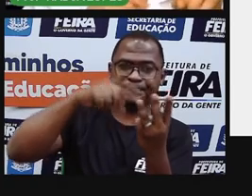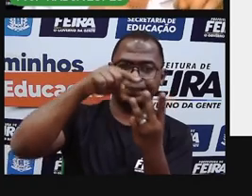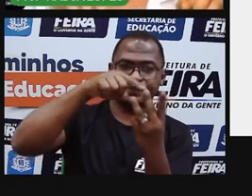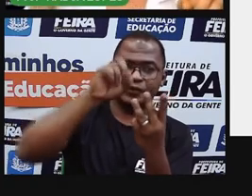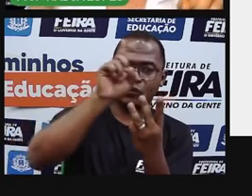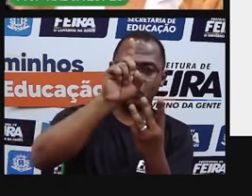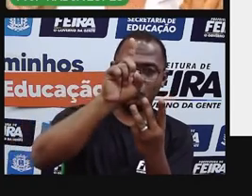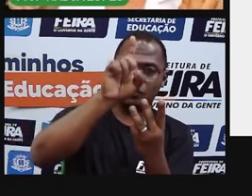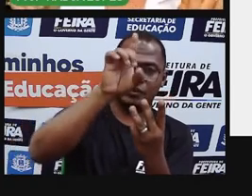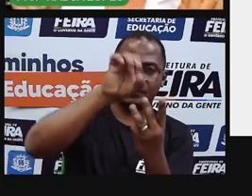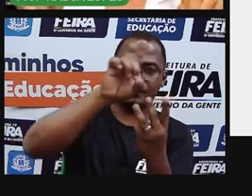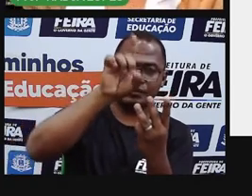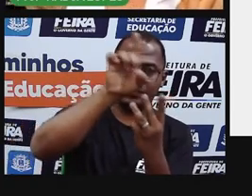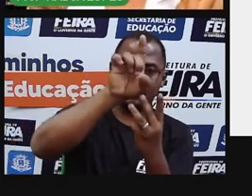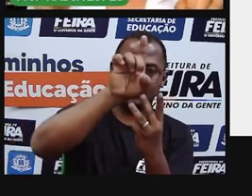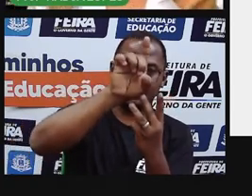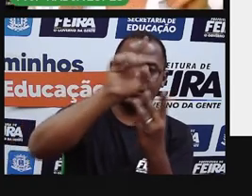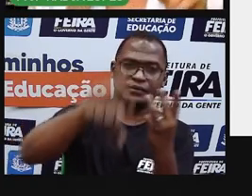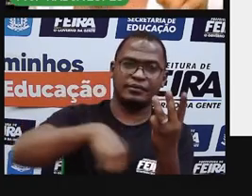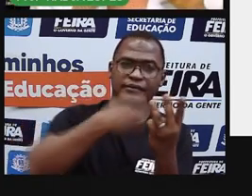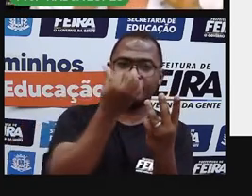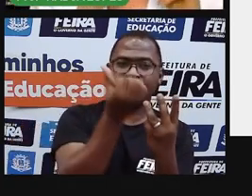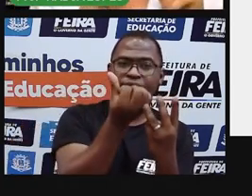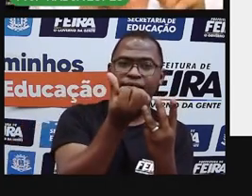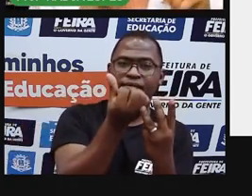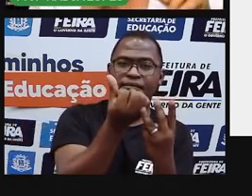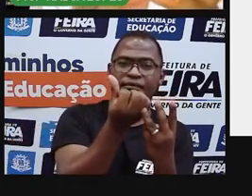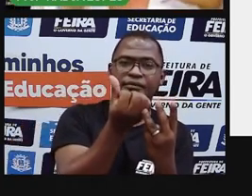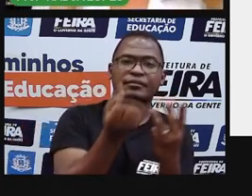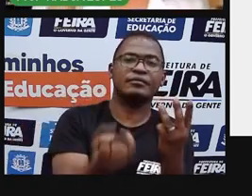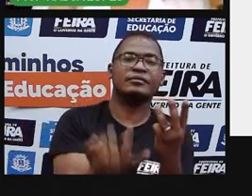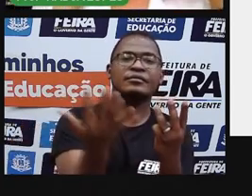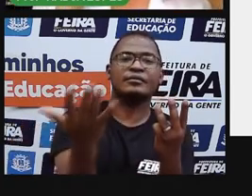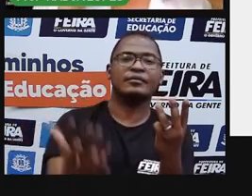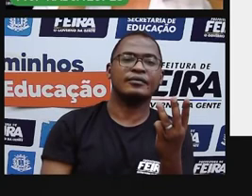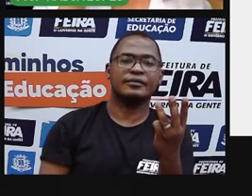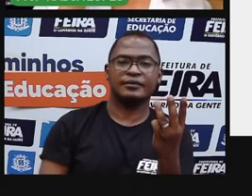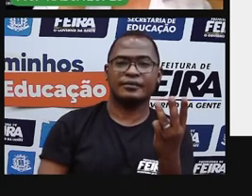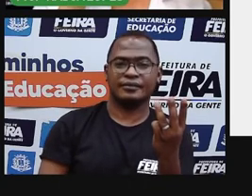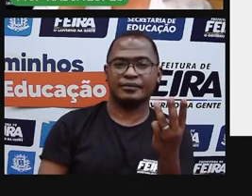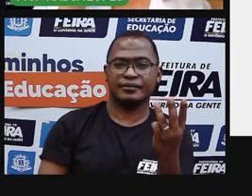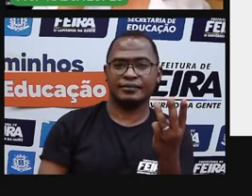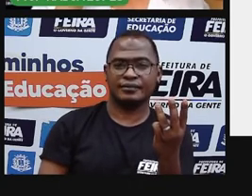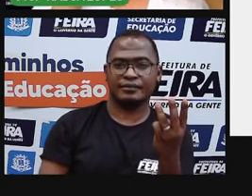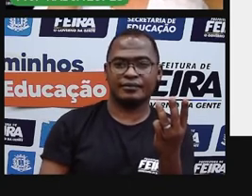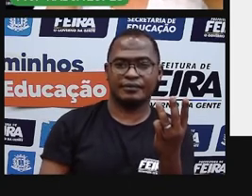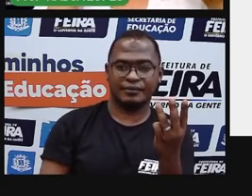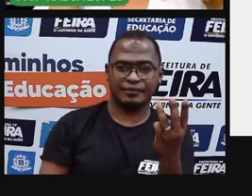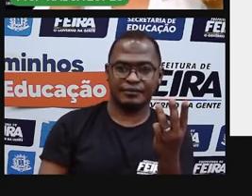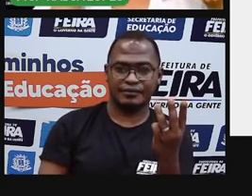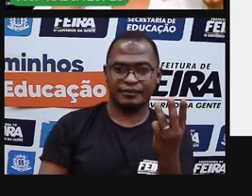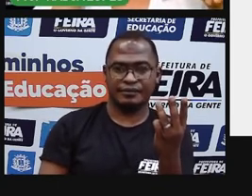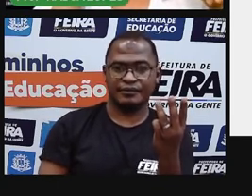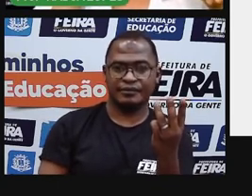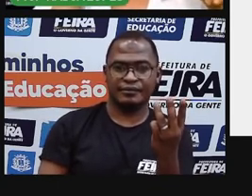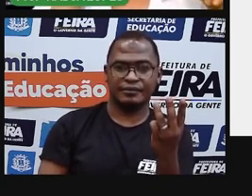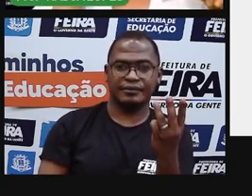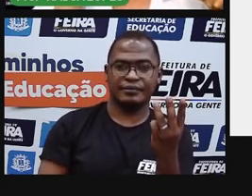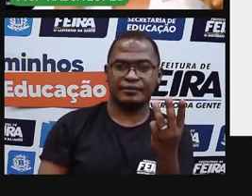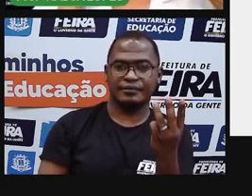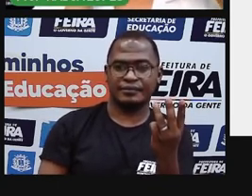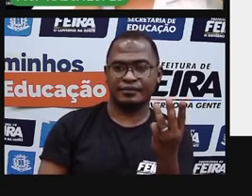no desenha e três unidades a gente sabe que uma dezena é 10 e 6